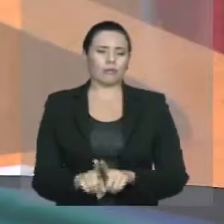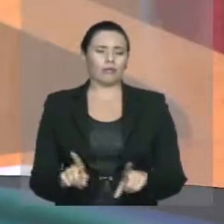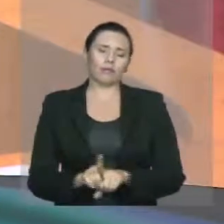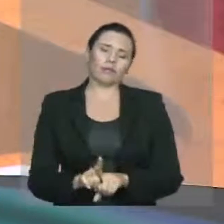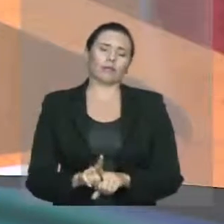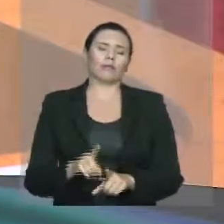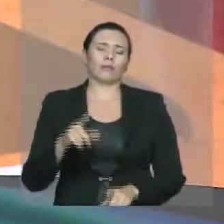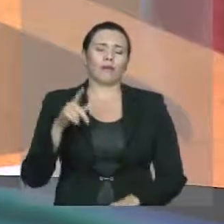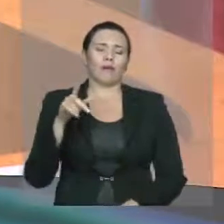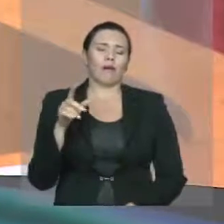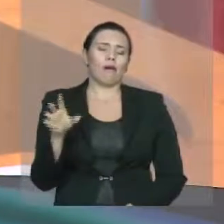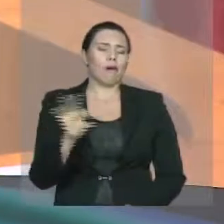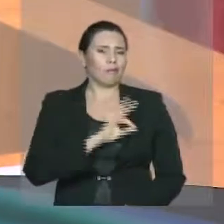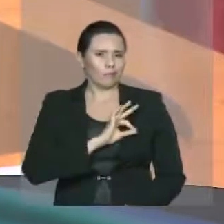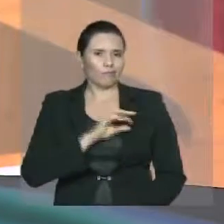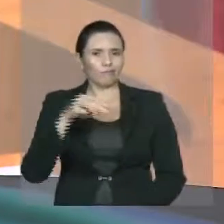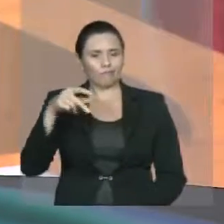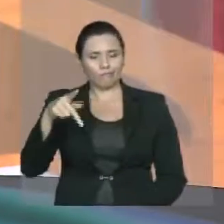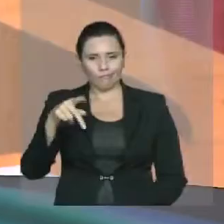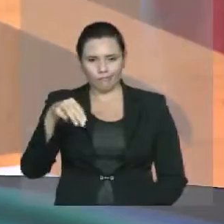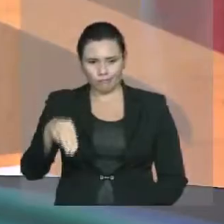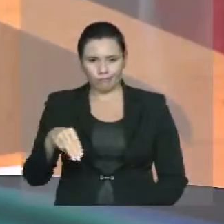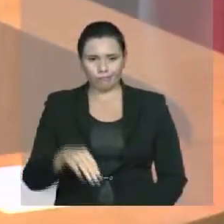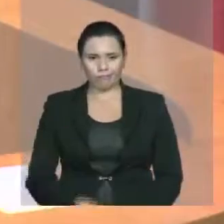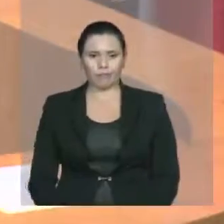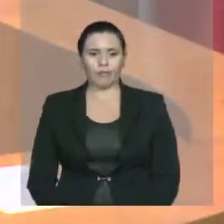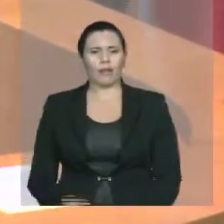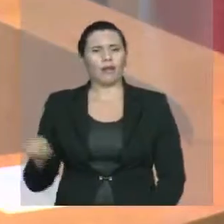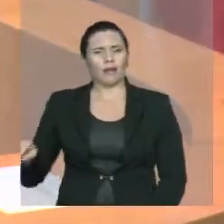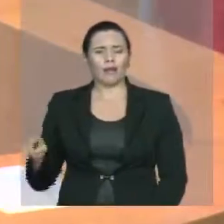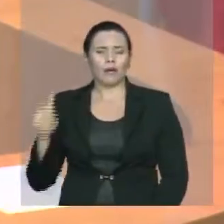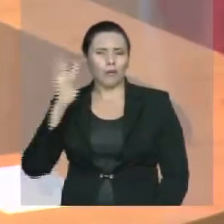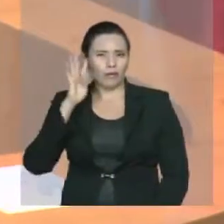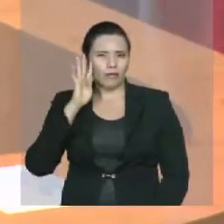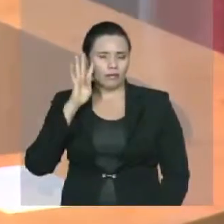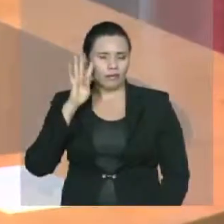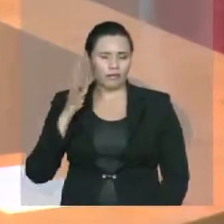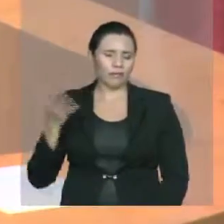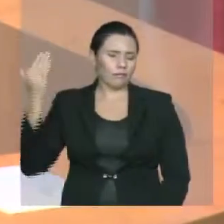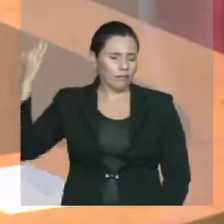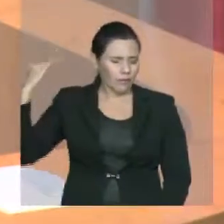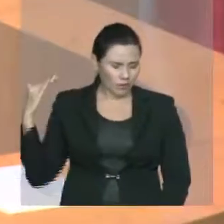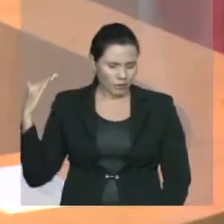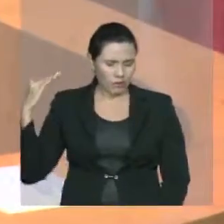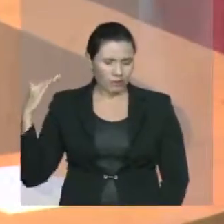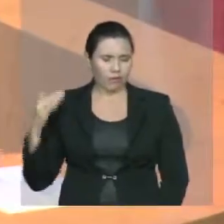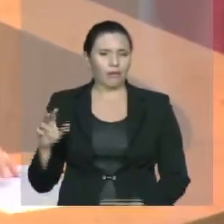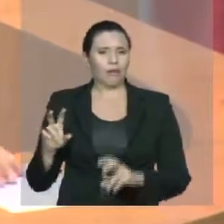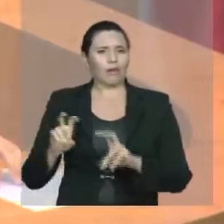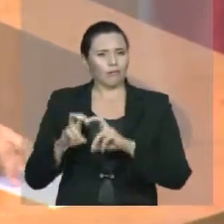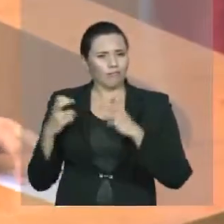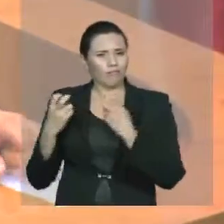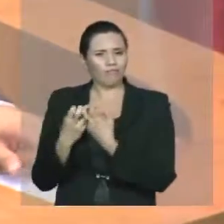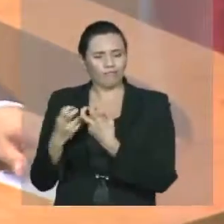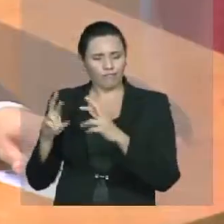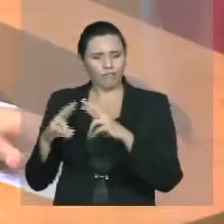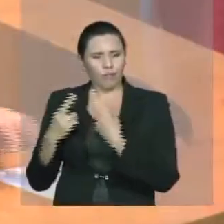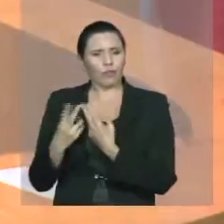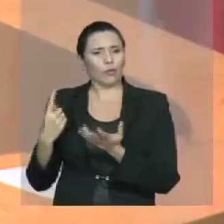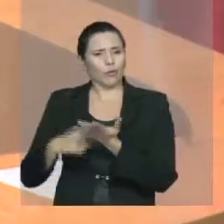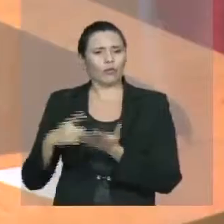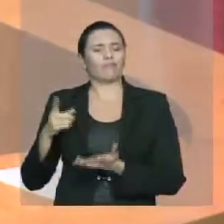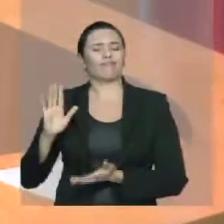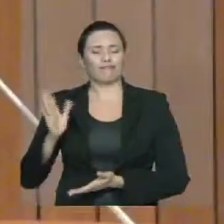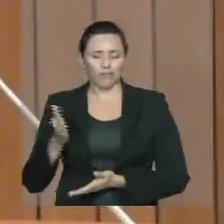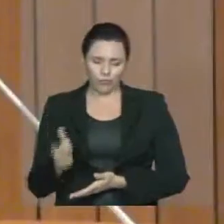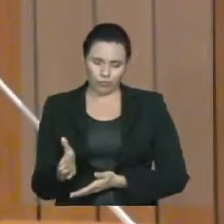E nessas duas reuniões da Comissão de Segurança, na reunião de quarta-feira passada e na reunião de hoje, bastante proveitosa e com a